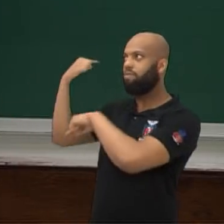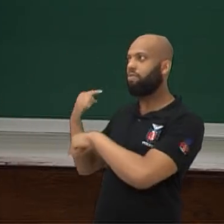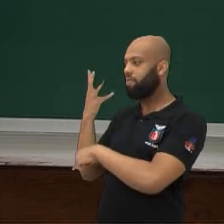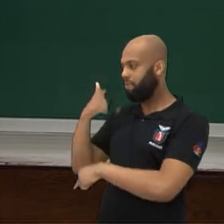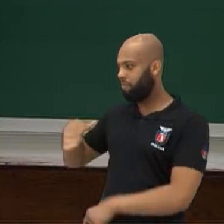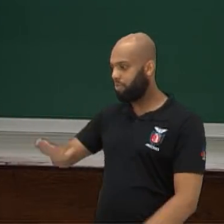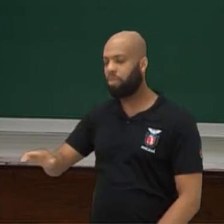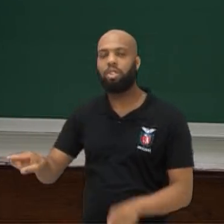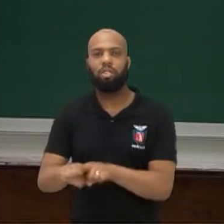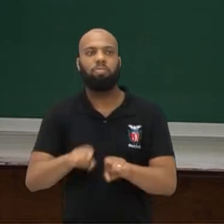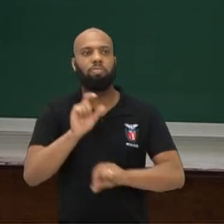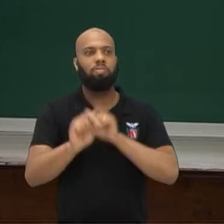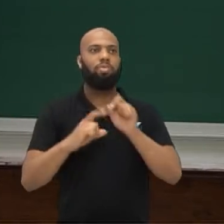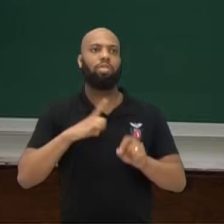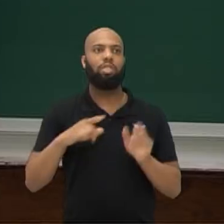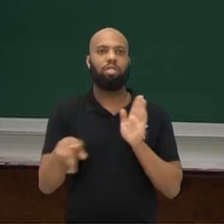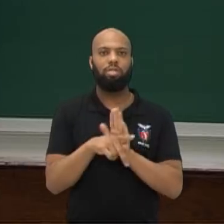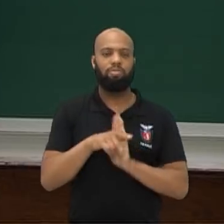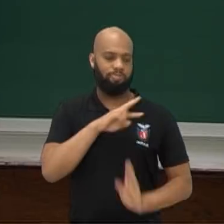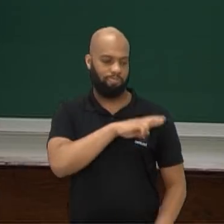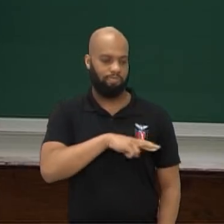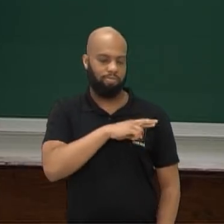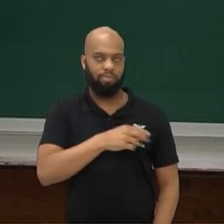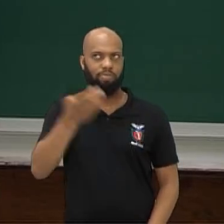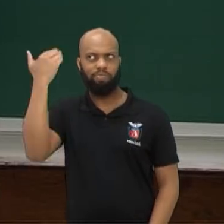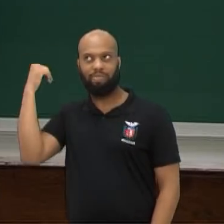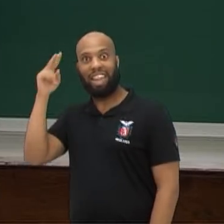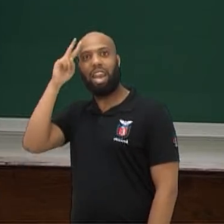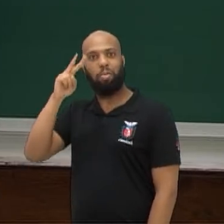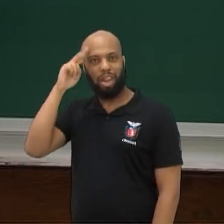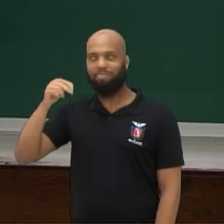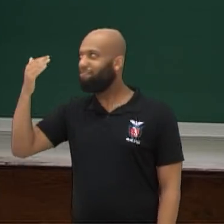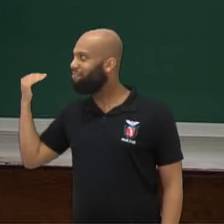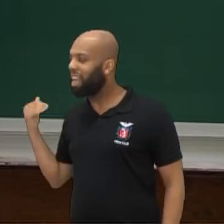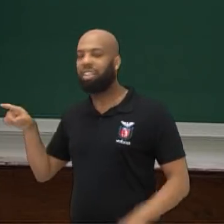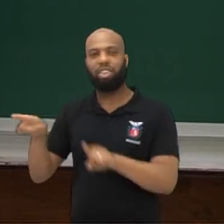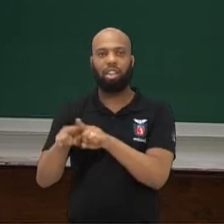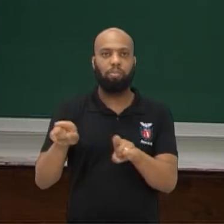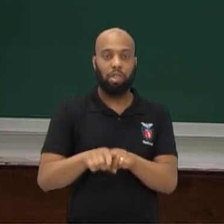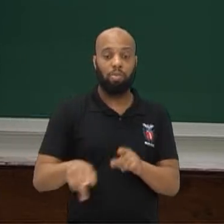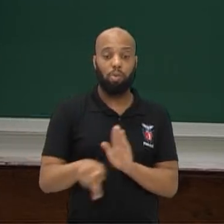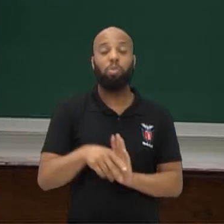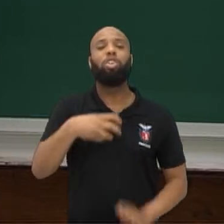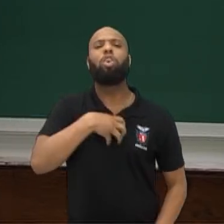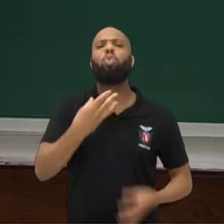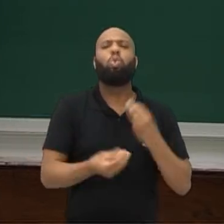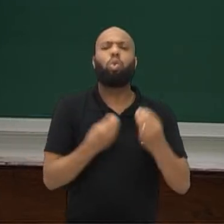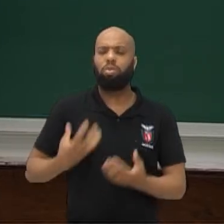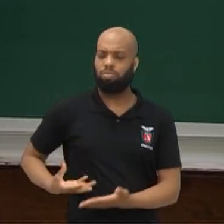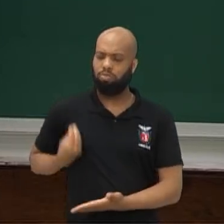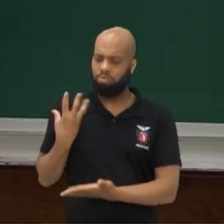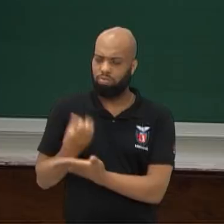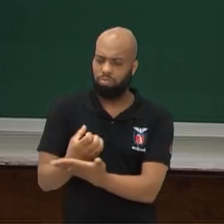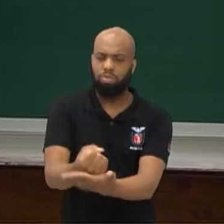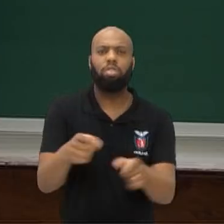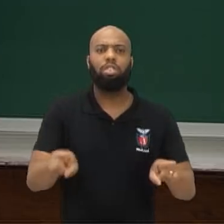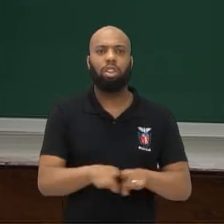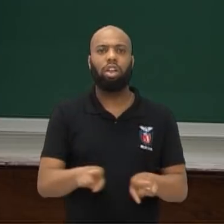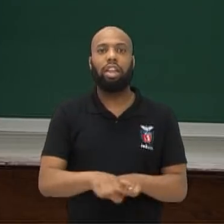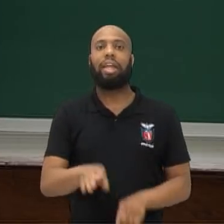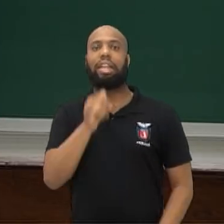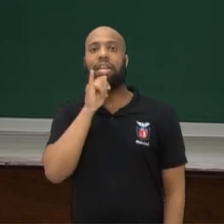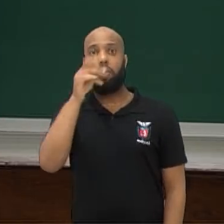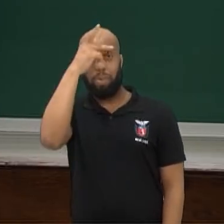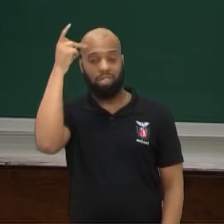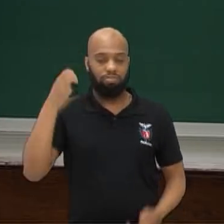passado, que são típicas de romance de flashback, né, de romance autobiográfico, muitas vezes, quando o